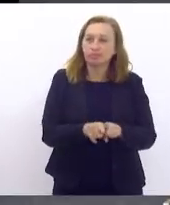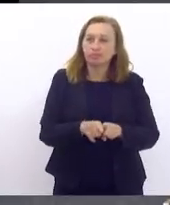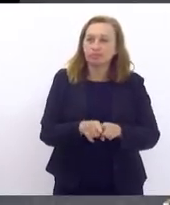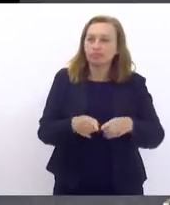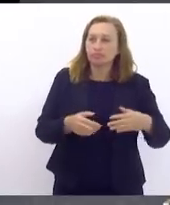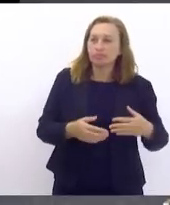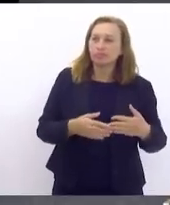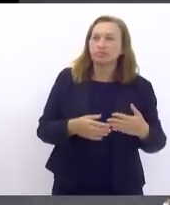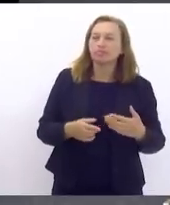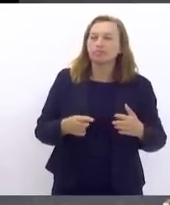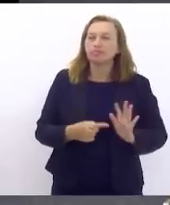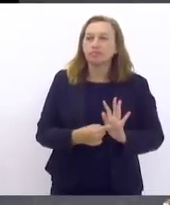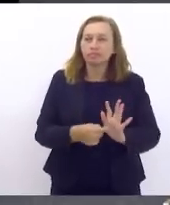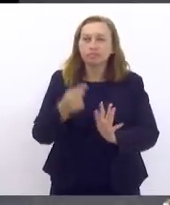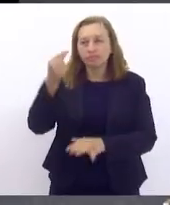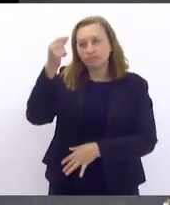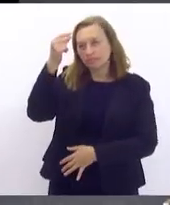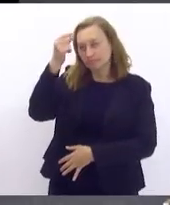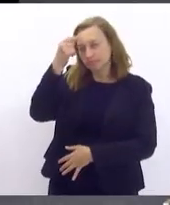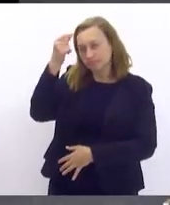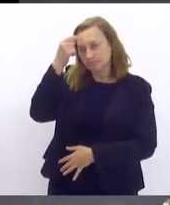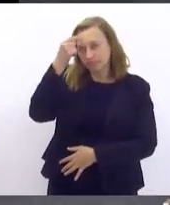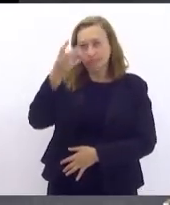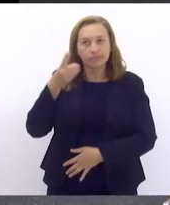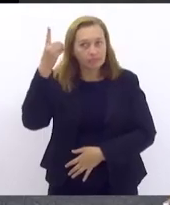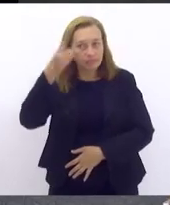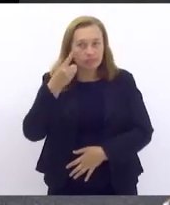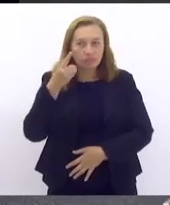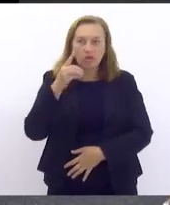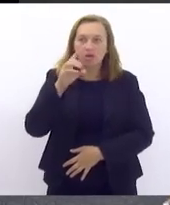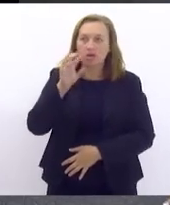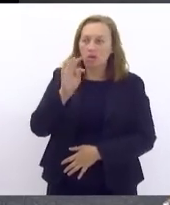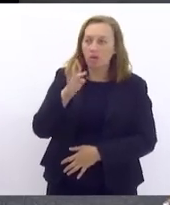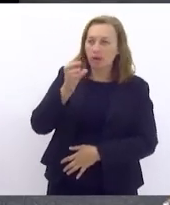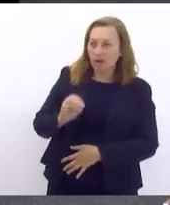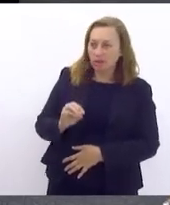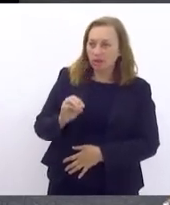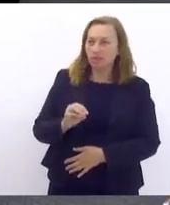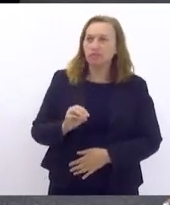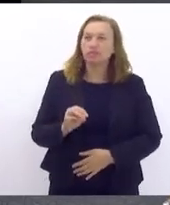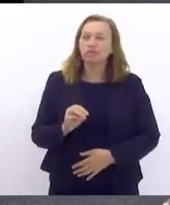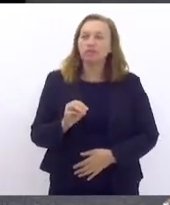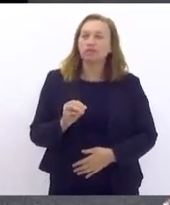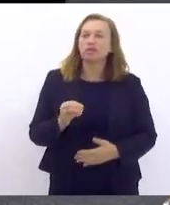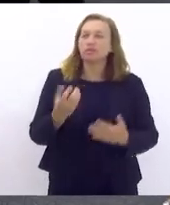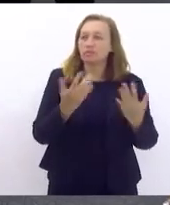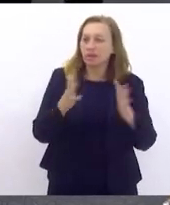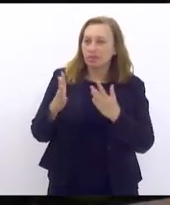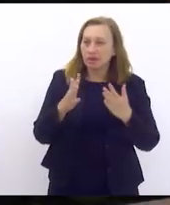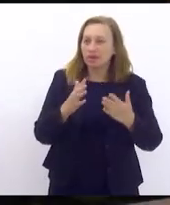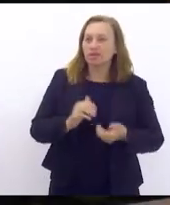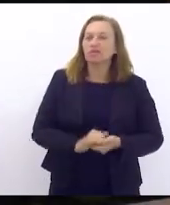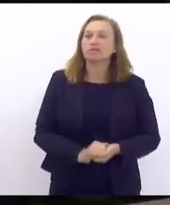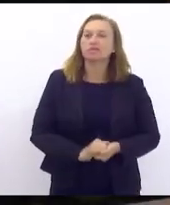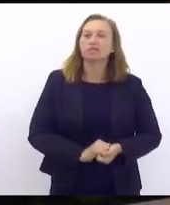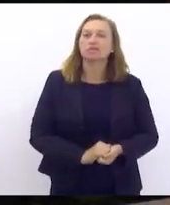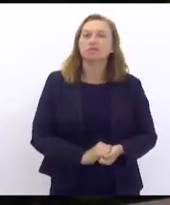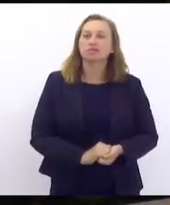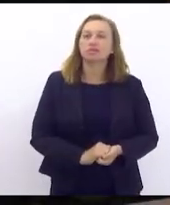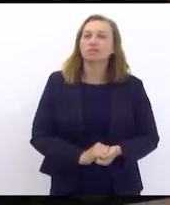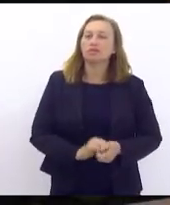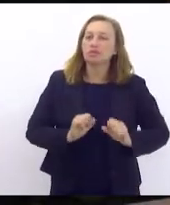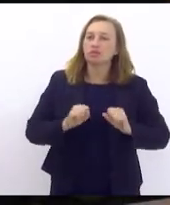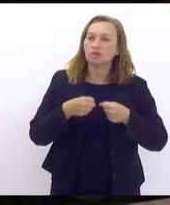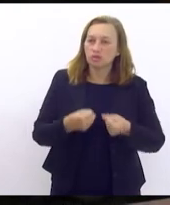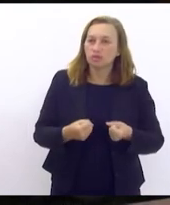todos nós a memória do deputado Roberto Dinamite. Está aqui o Rodrigo Dinamite, a quem eu saúdo, e parabenizar ao